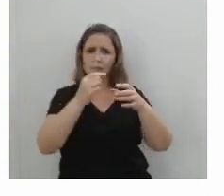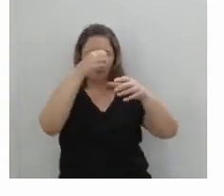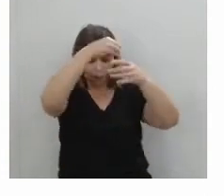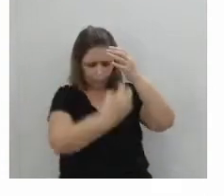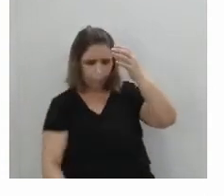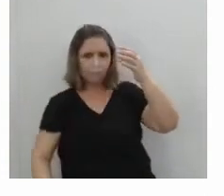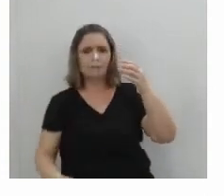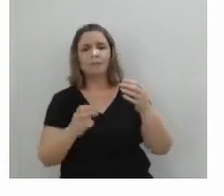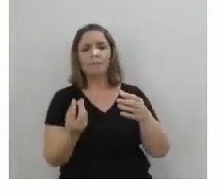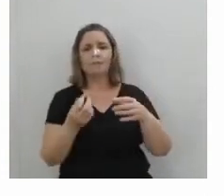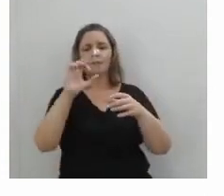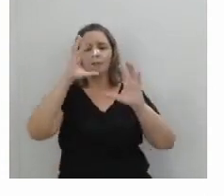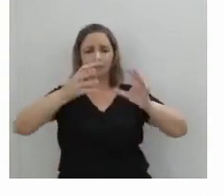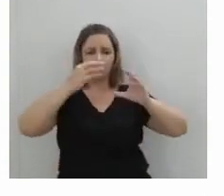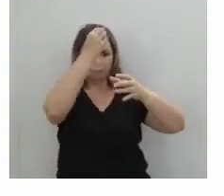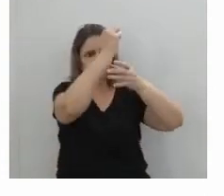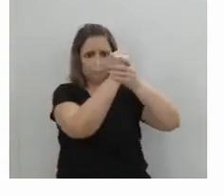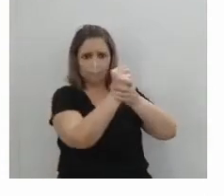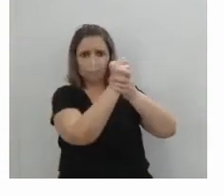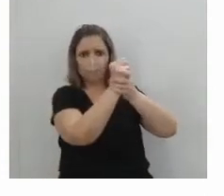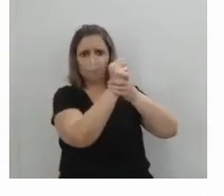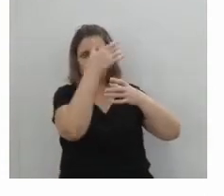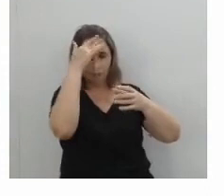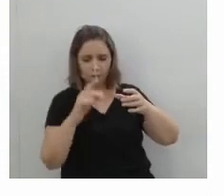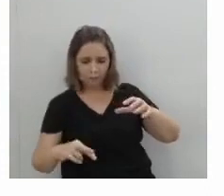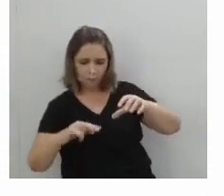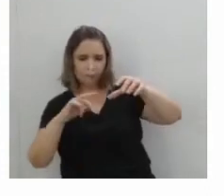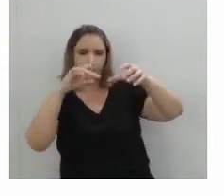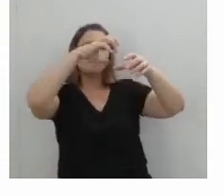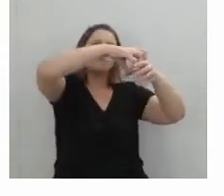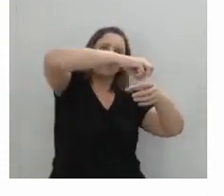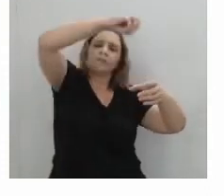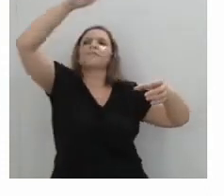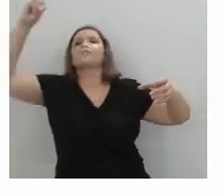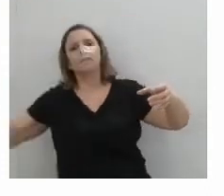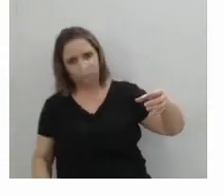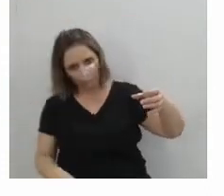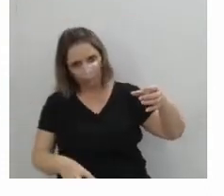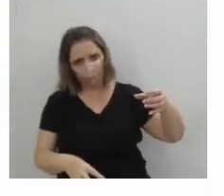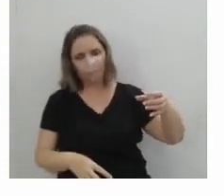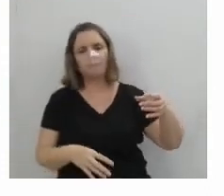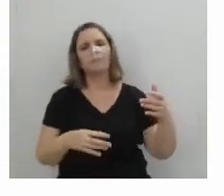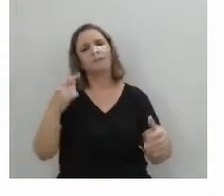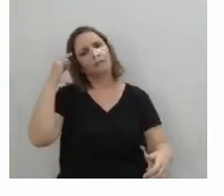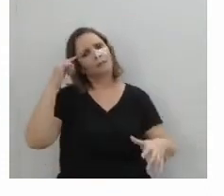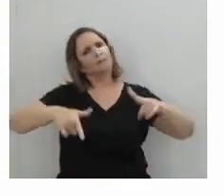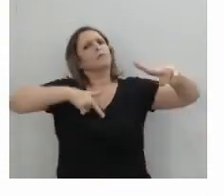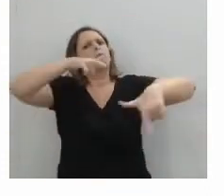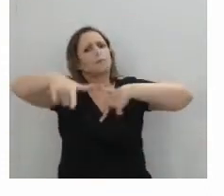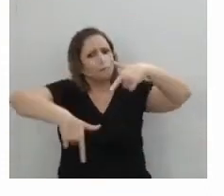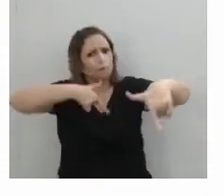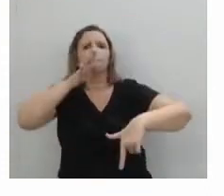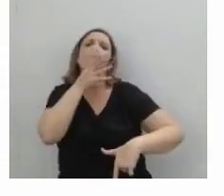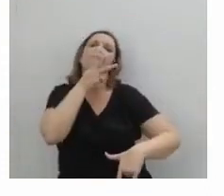cada vez que a bola entrava no cesto, precisava alguém lá com o auxílio de uma escada para retirar a bola. Imagina como demorava,